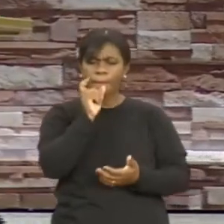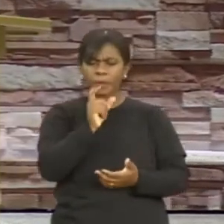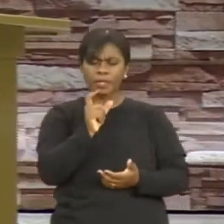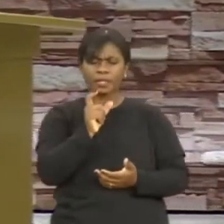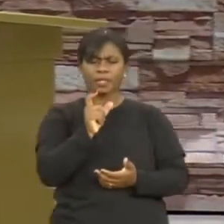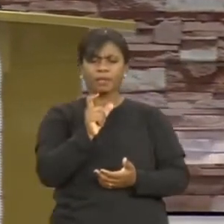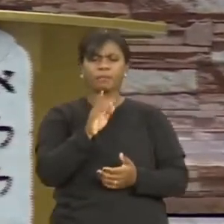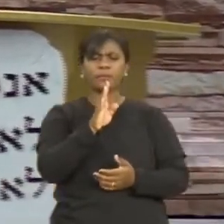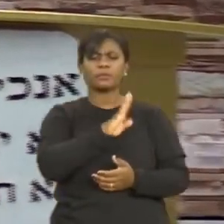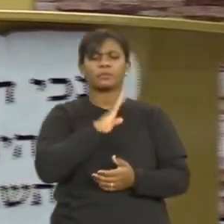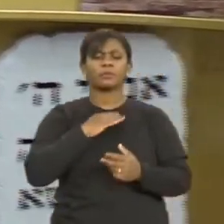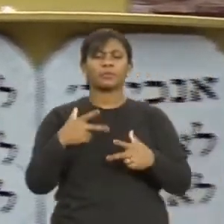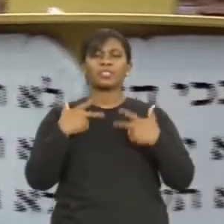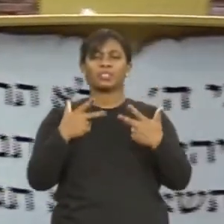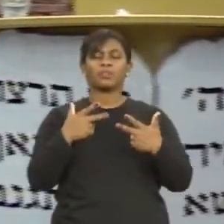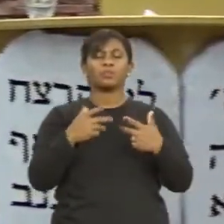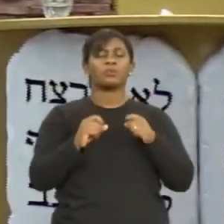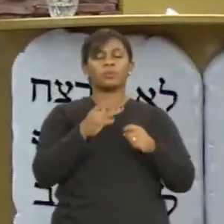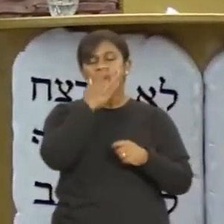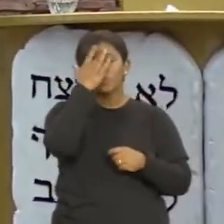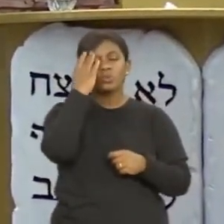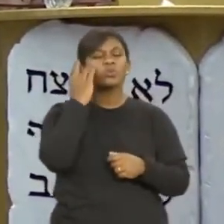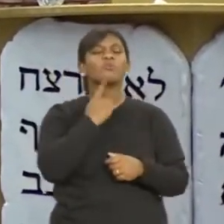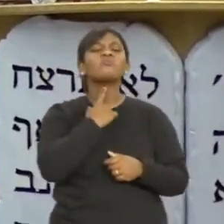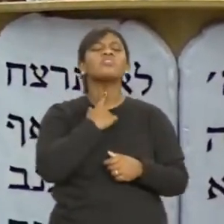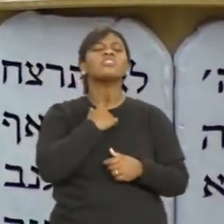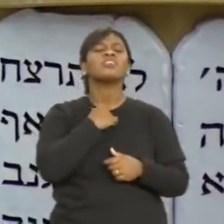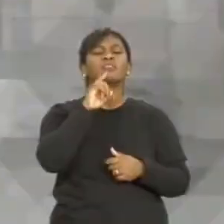os sedentos aqui, muito forte. Tem